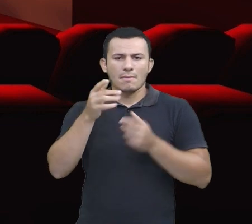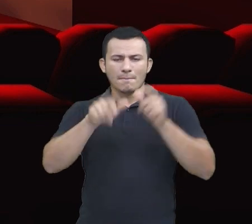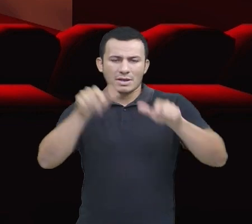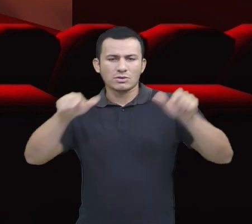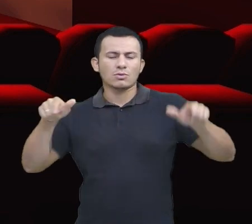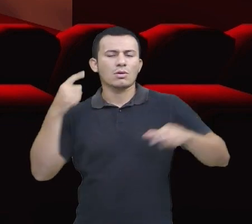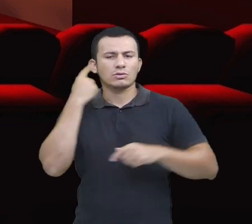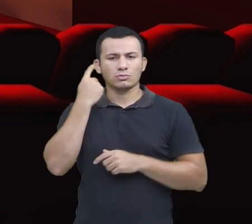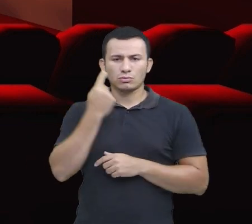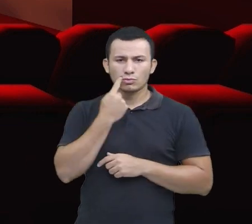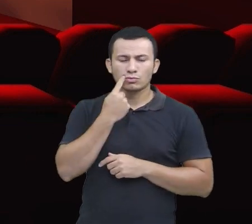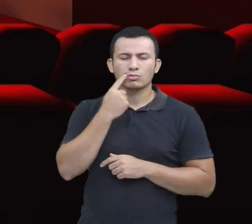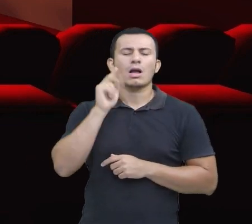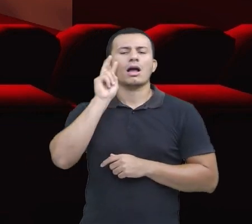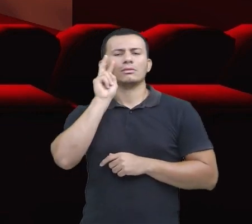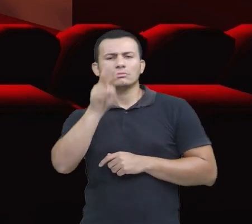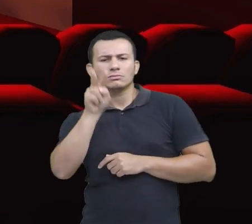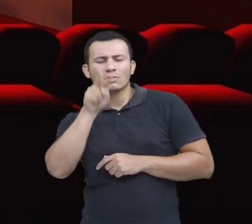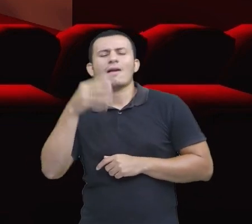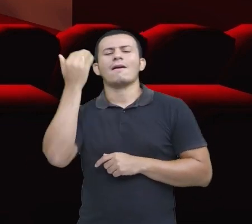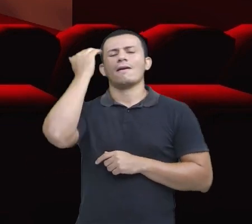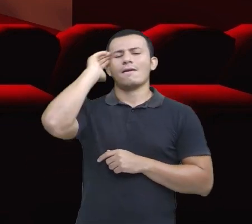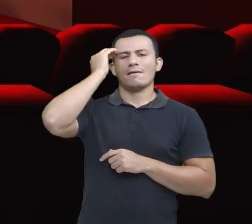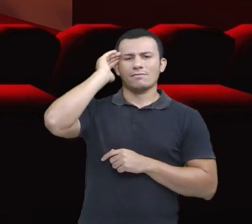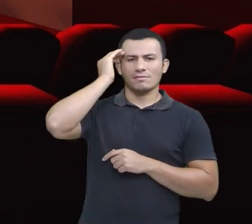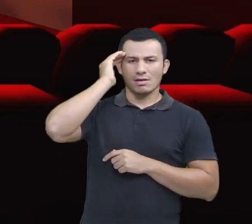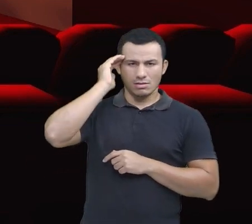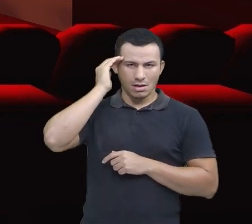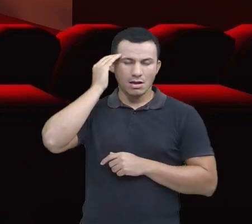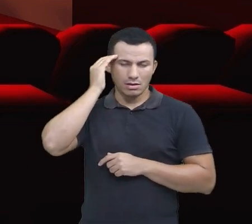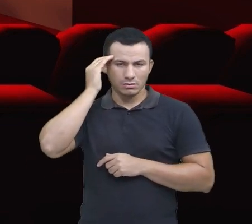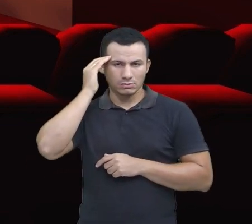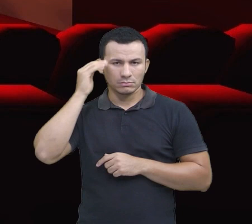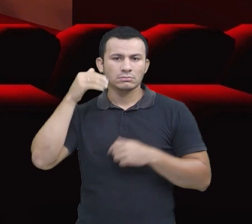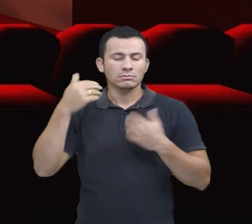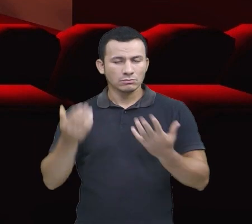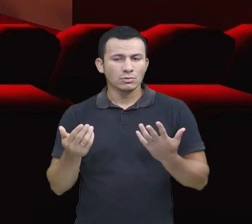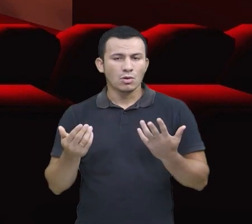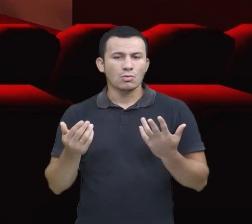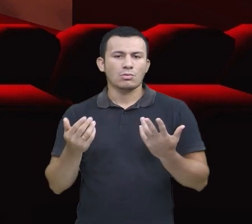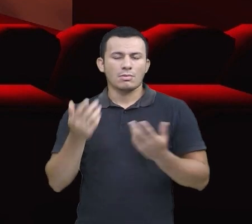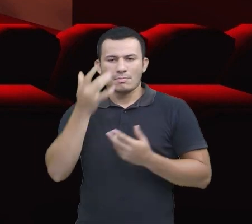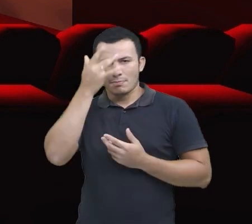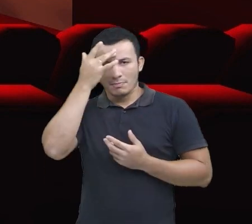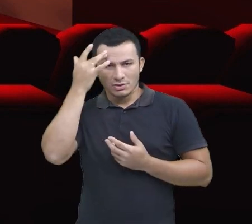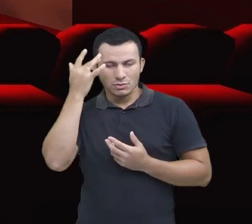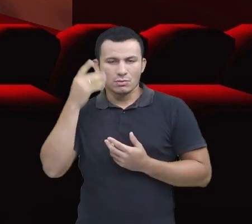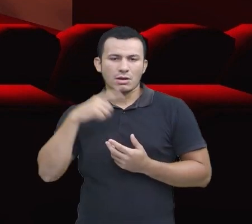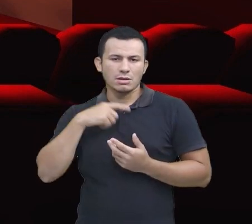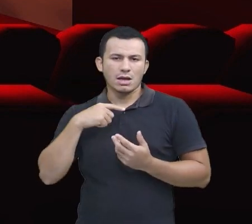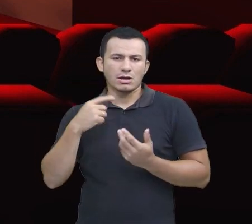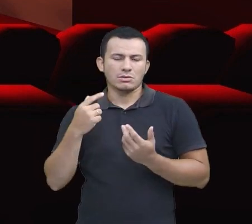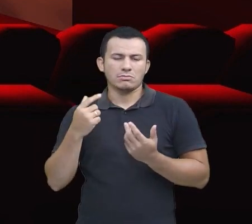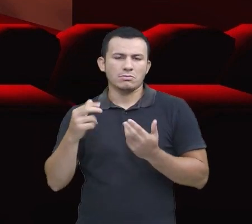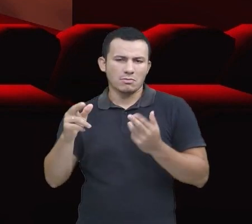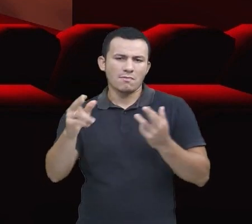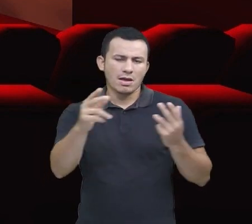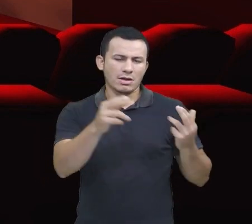minha voz. Vocês sabiam que todos nós somos diferentes, mas de maneiras especiais? Sim ou